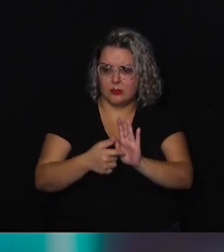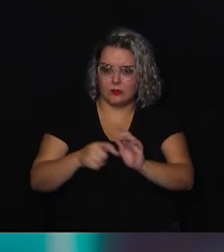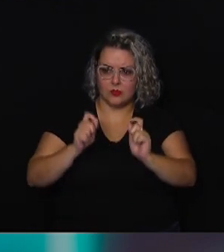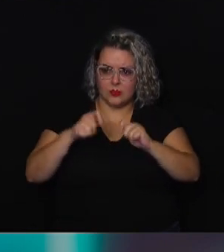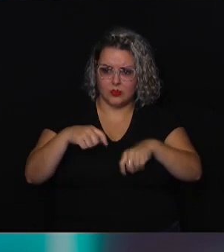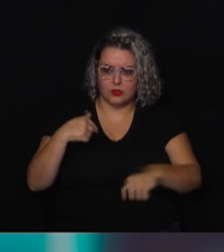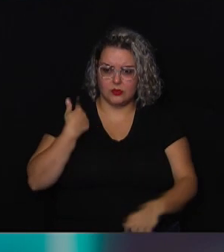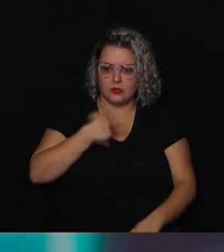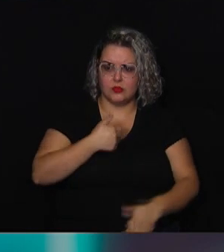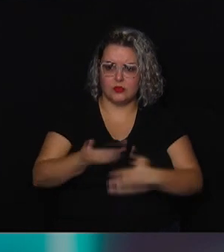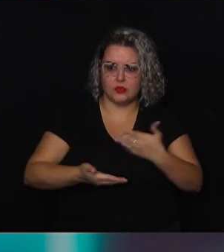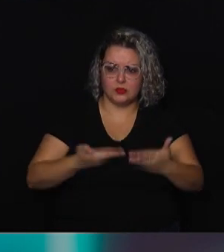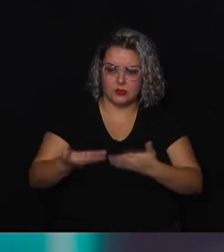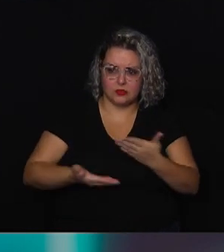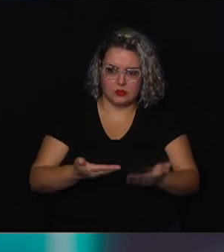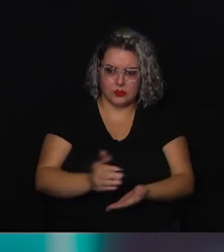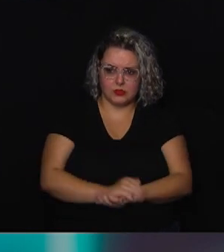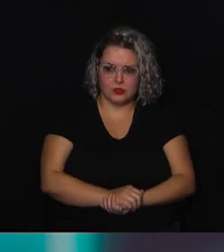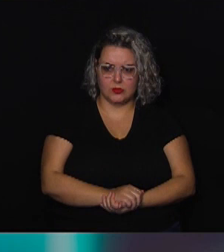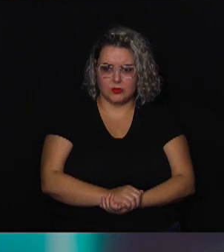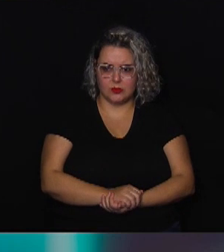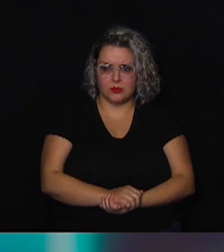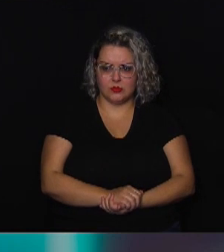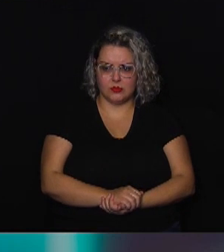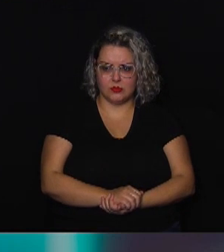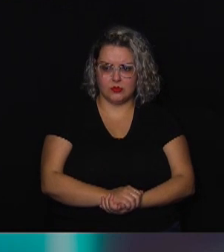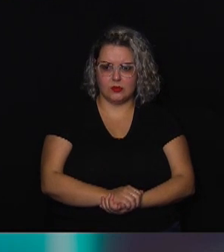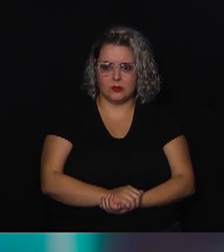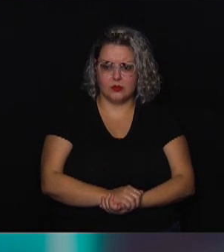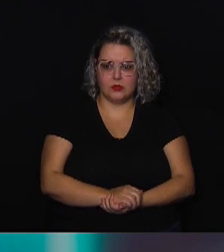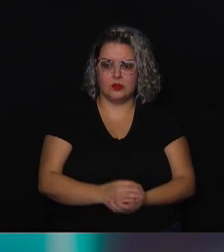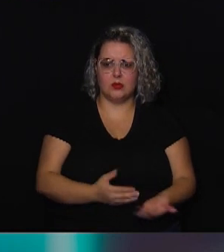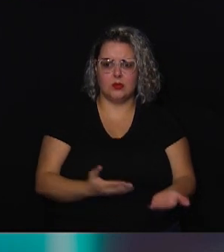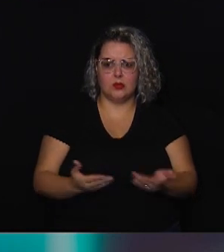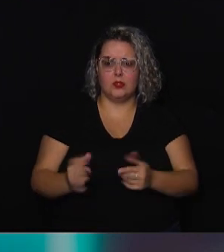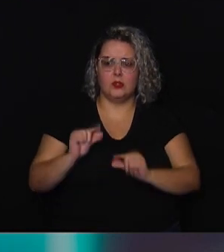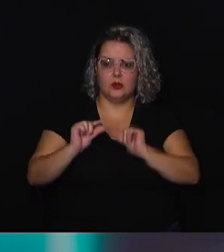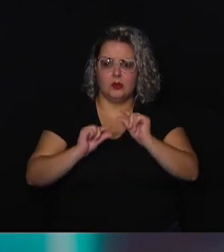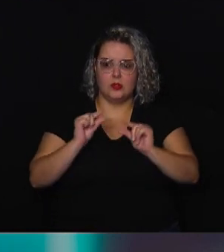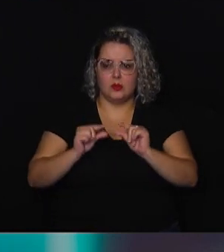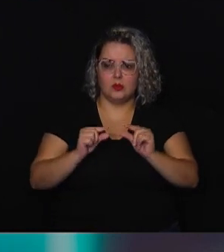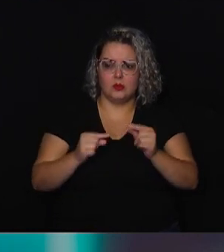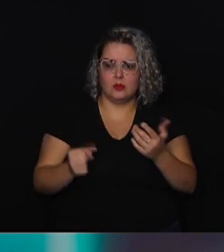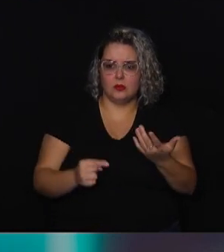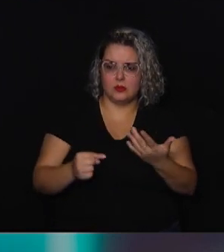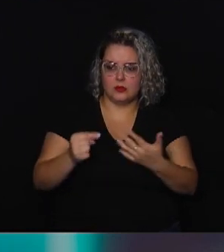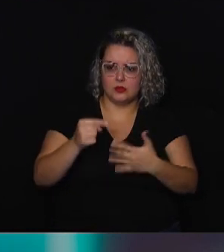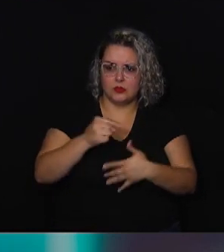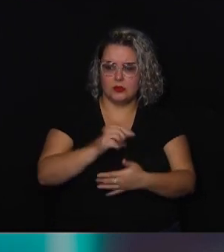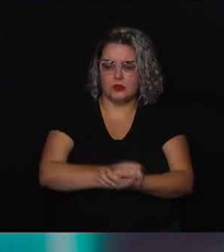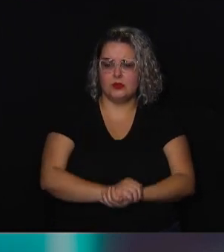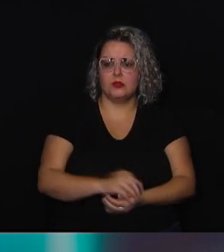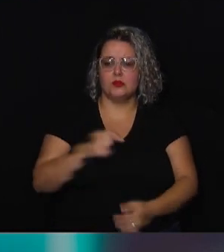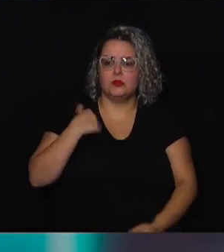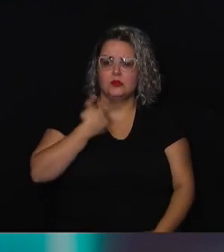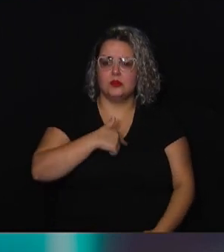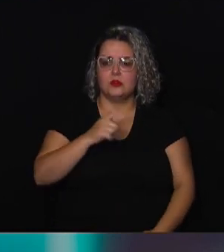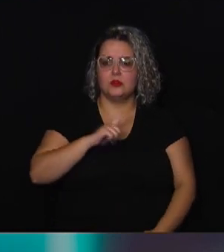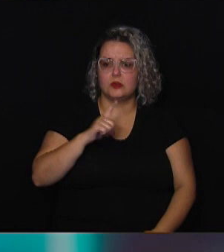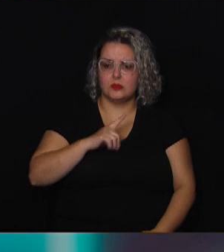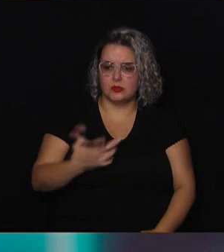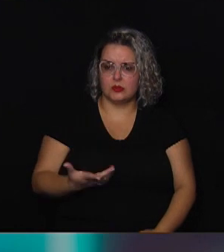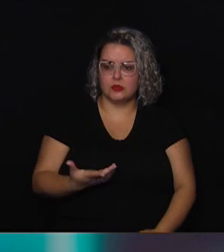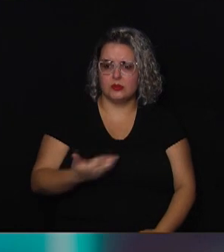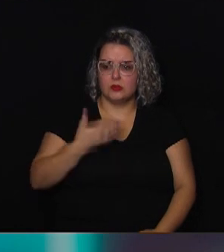nossos serviços. Aqui eu apresento um pouquinho dos indicadores em que nós tivemos essa expressiva